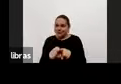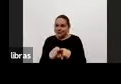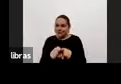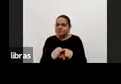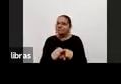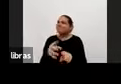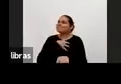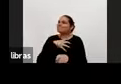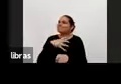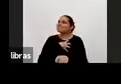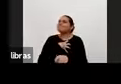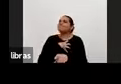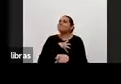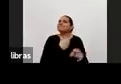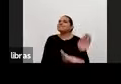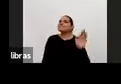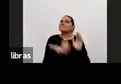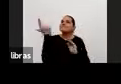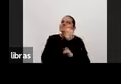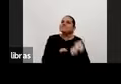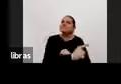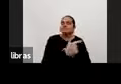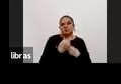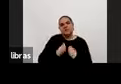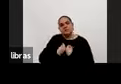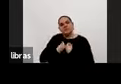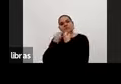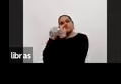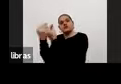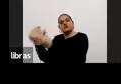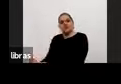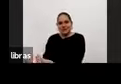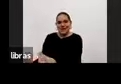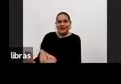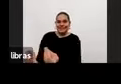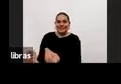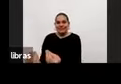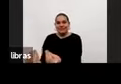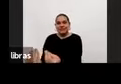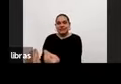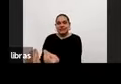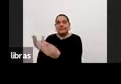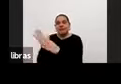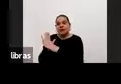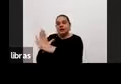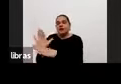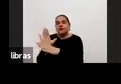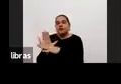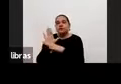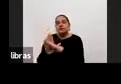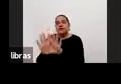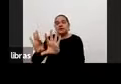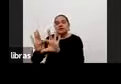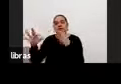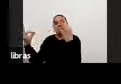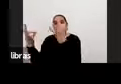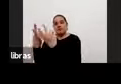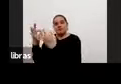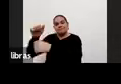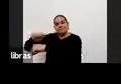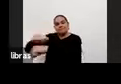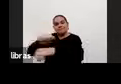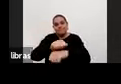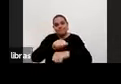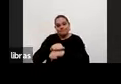dispõem a doar um pouco do que conseguiram para auxiliar as pessoas em condições